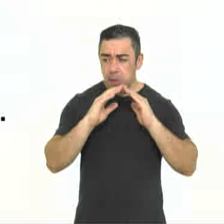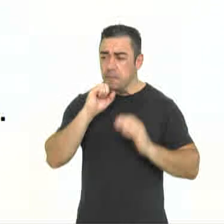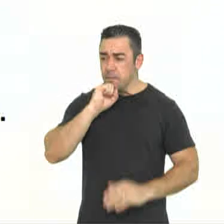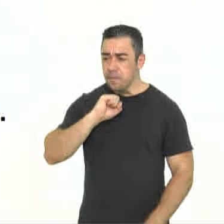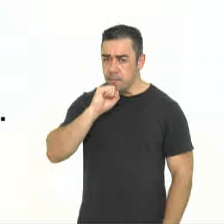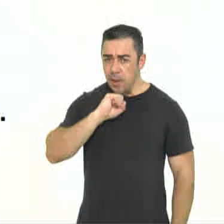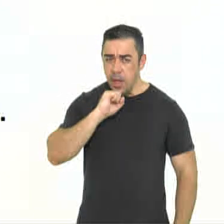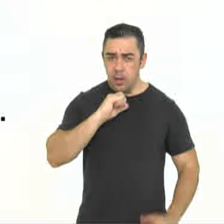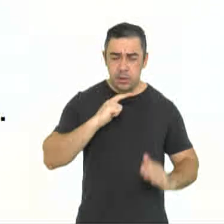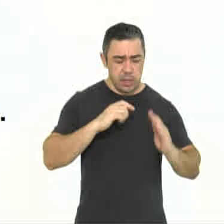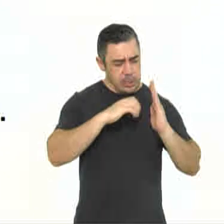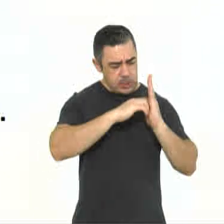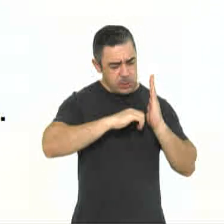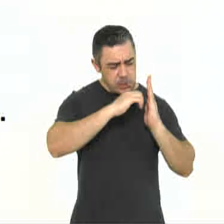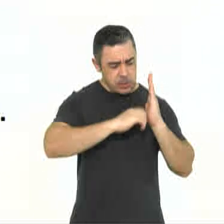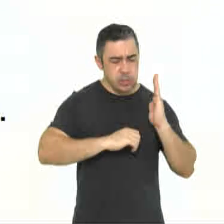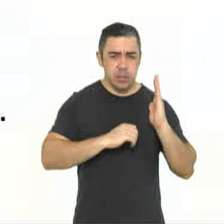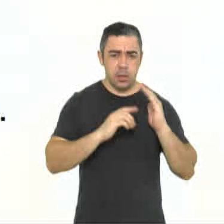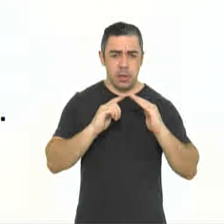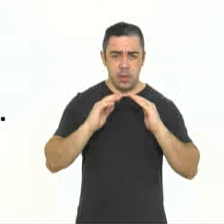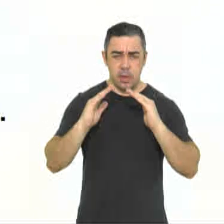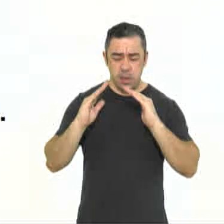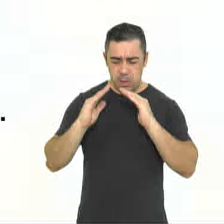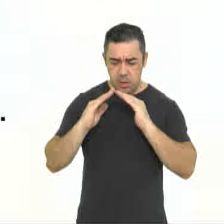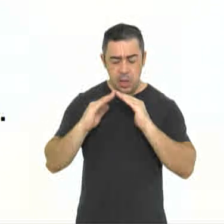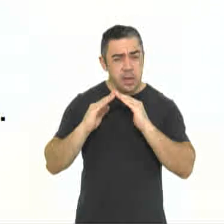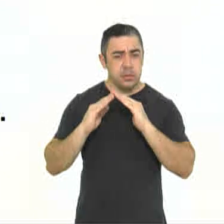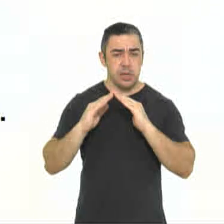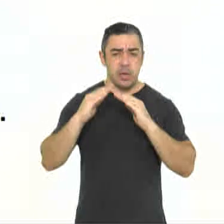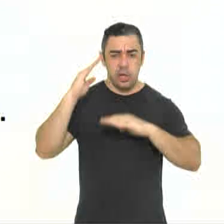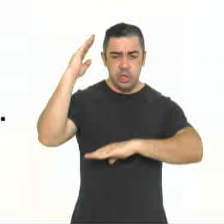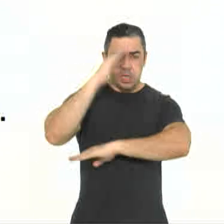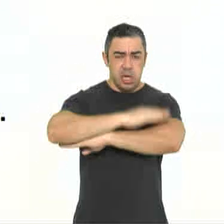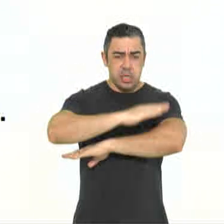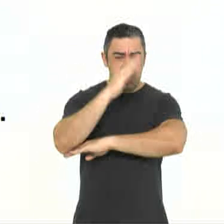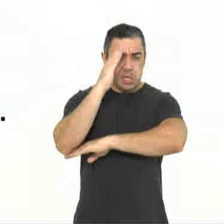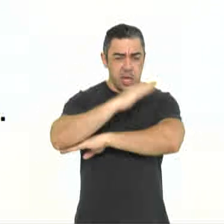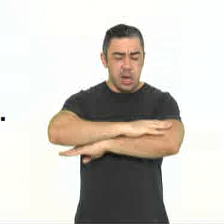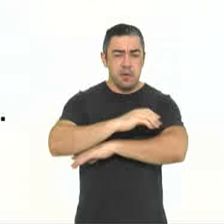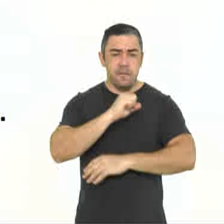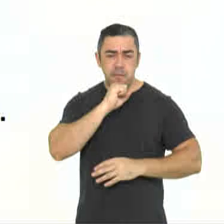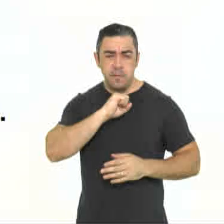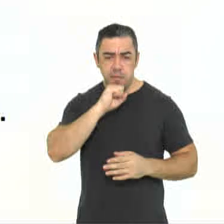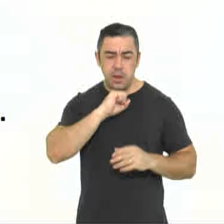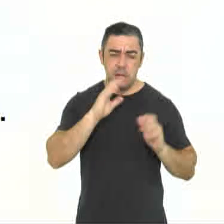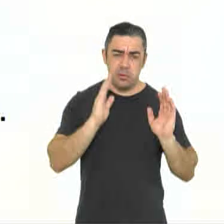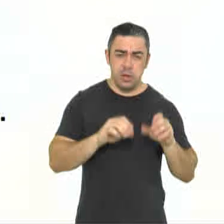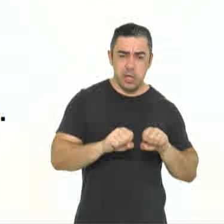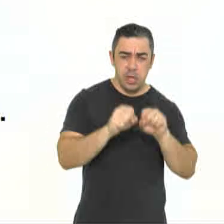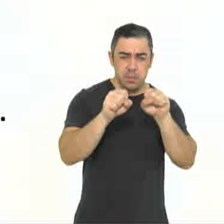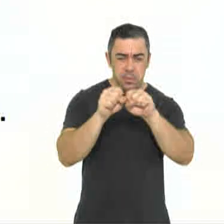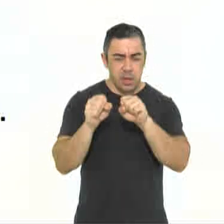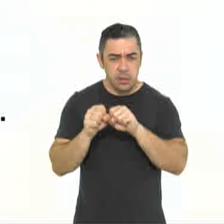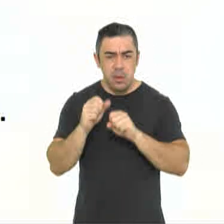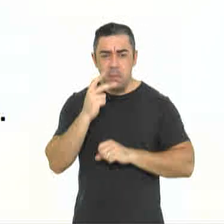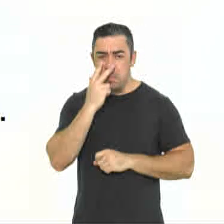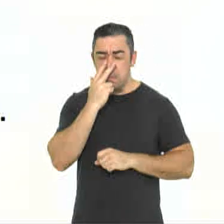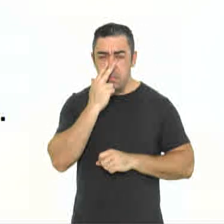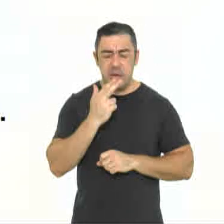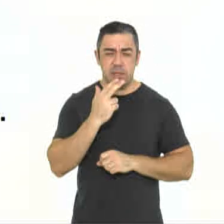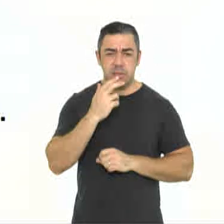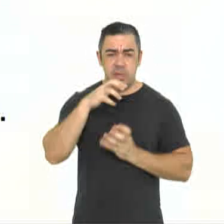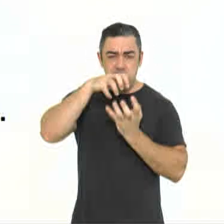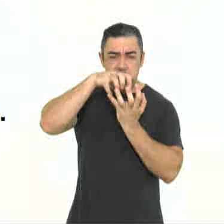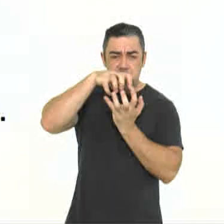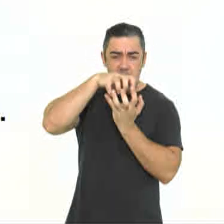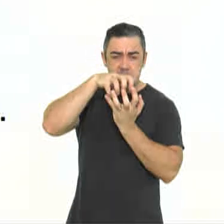telhado, daquelas telhas vidradas de outros tempos, estavam desguarnecidos, aqui e ali, como dentaduras